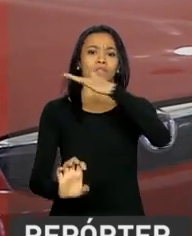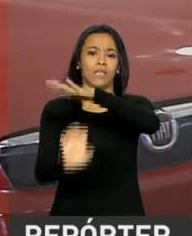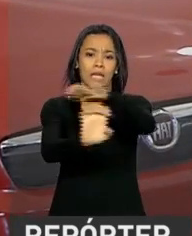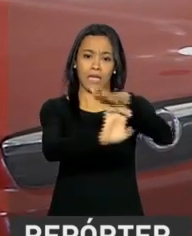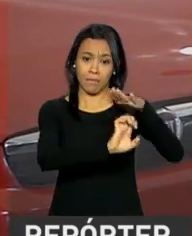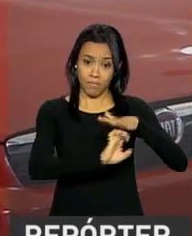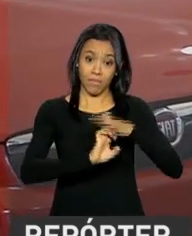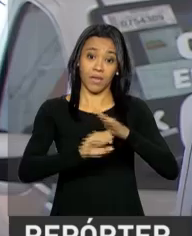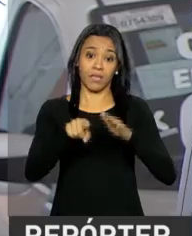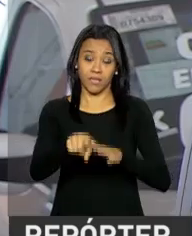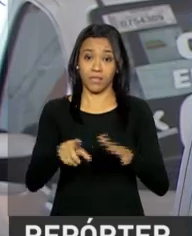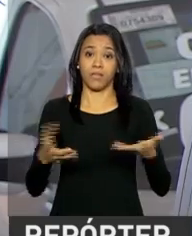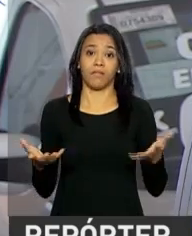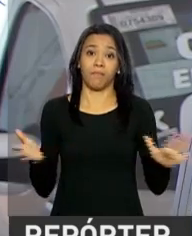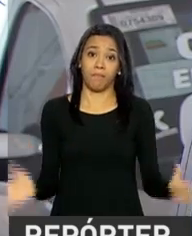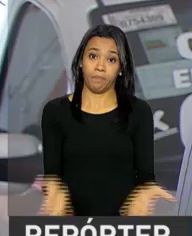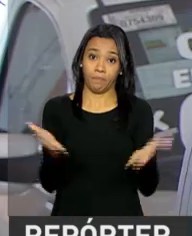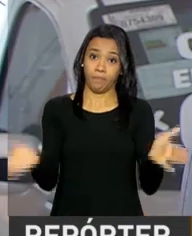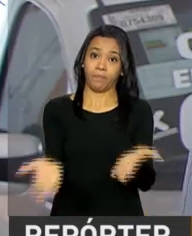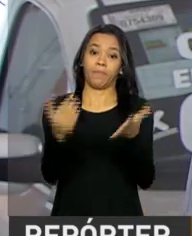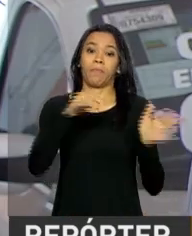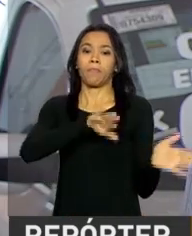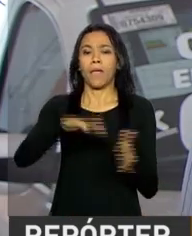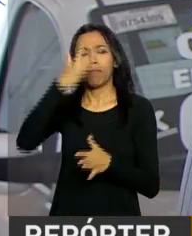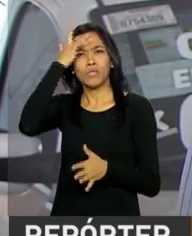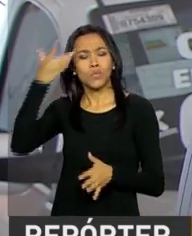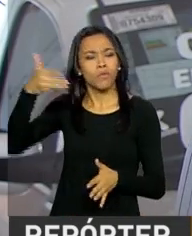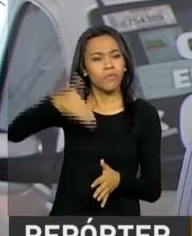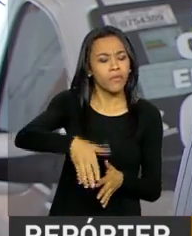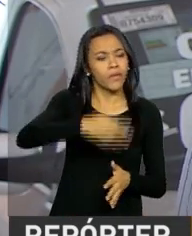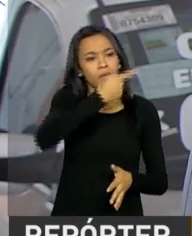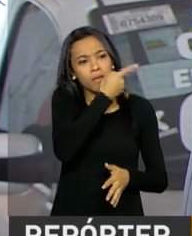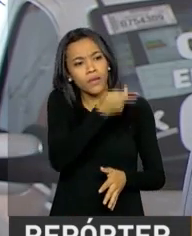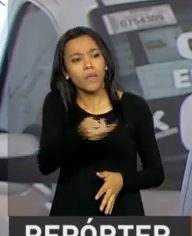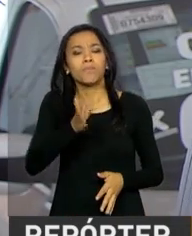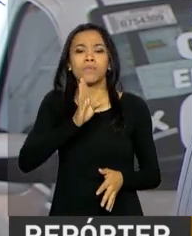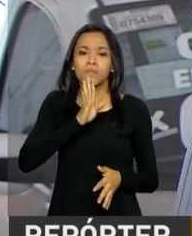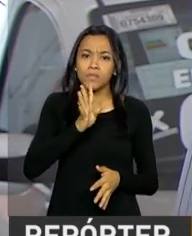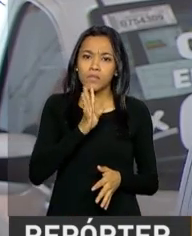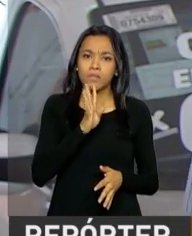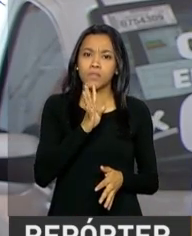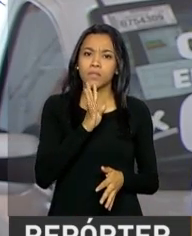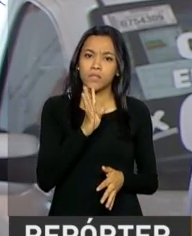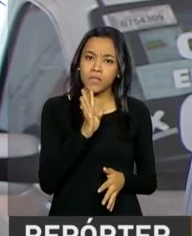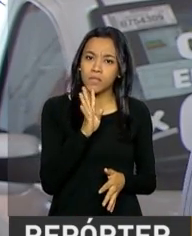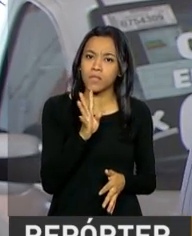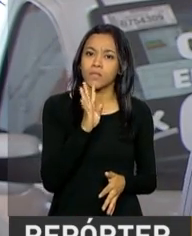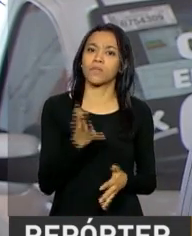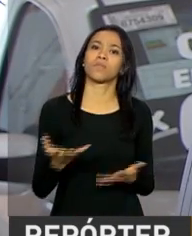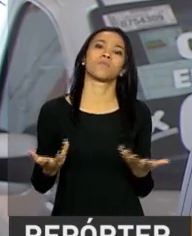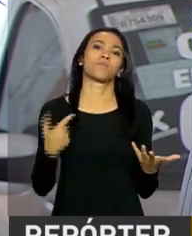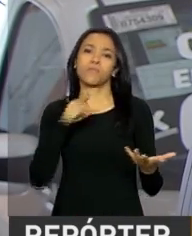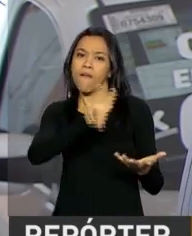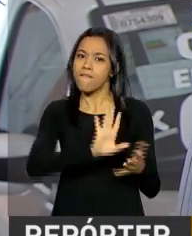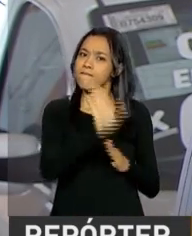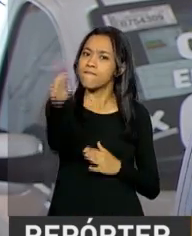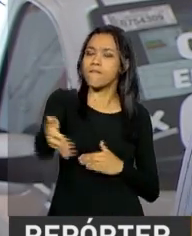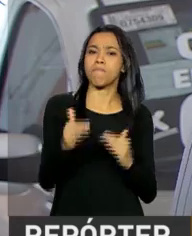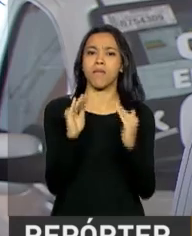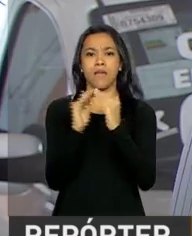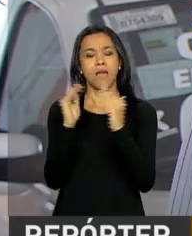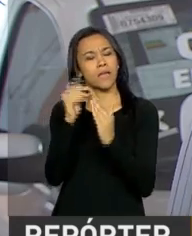até o fim do mês. Tem cliente que vem, ele conhece o evento, ele faz a conta, viu que fica bom, mas mesmo assim ele vai para casa, dá